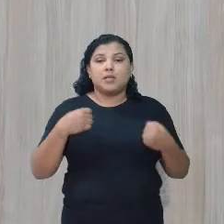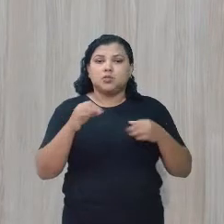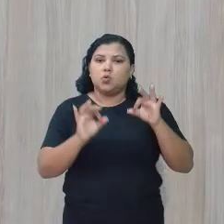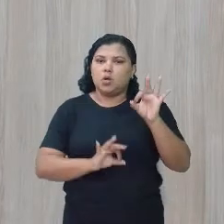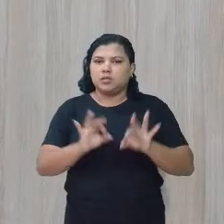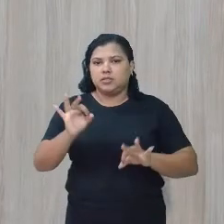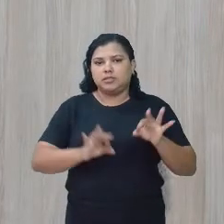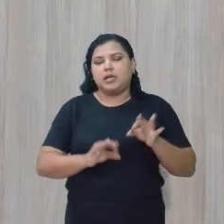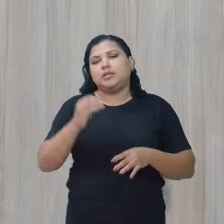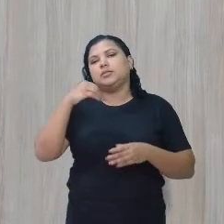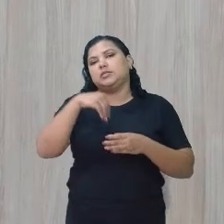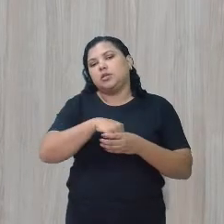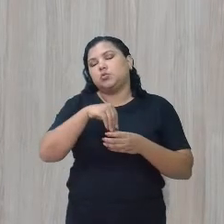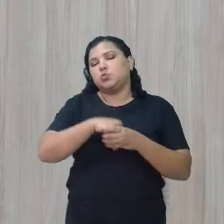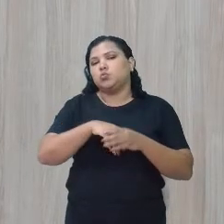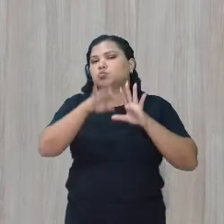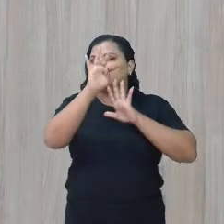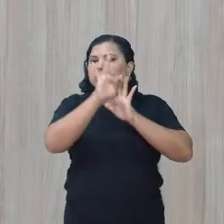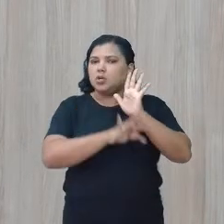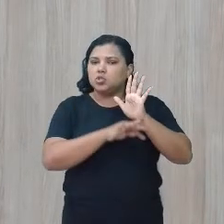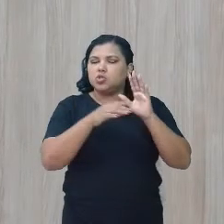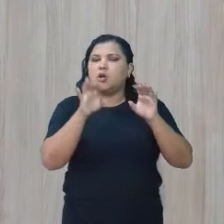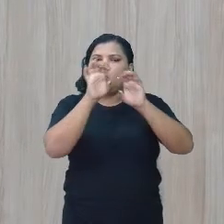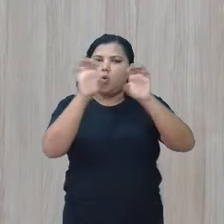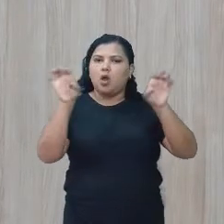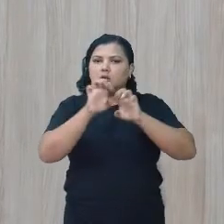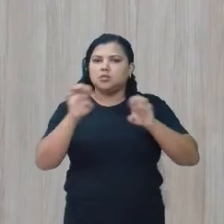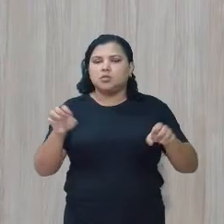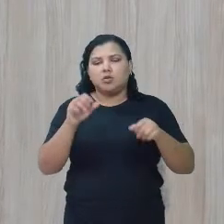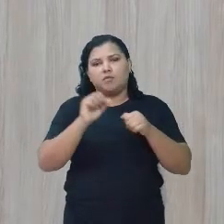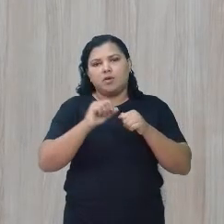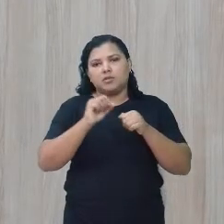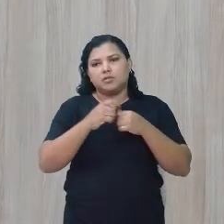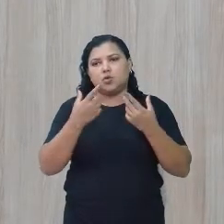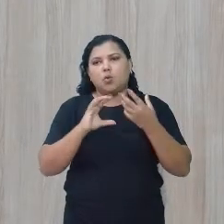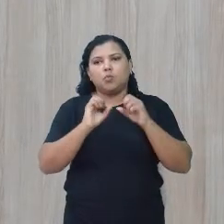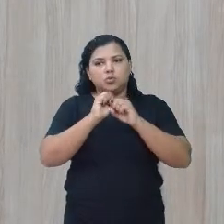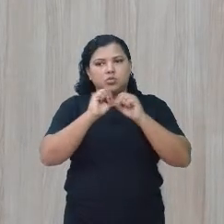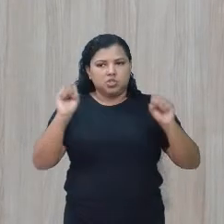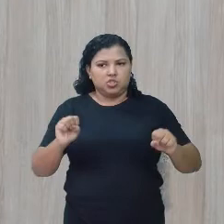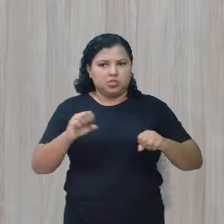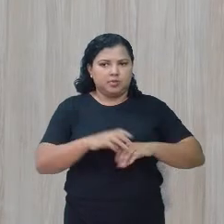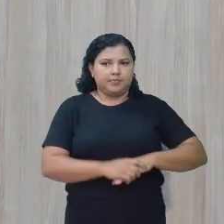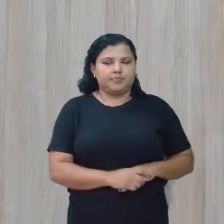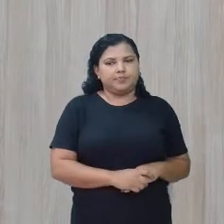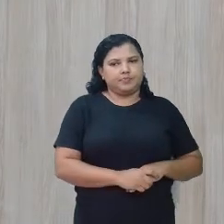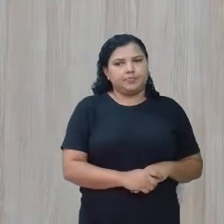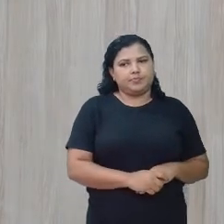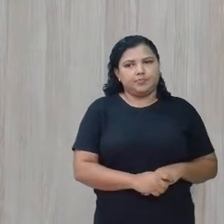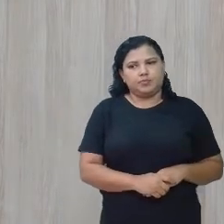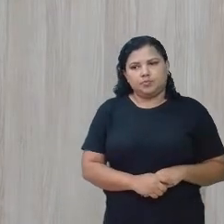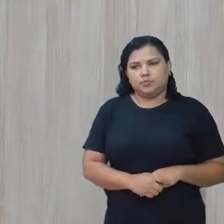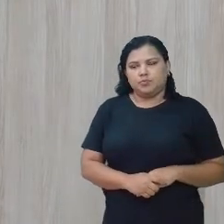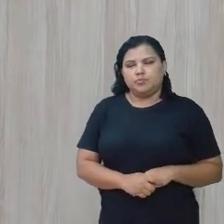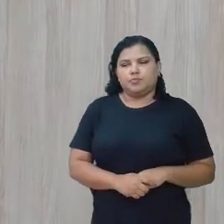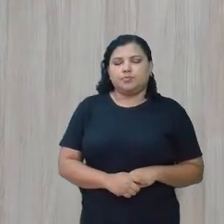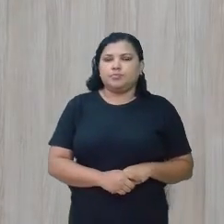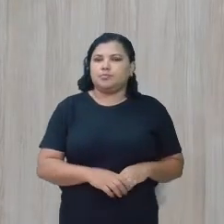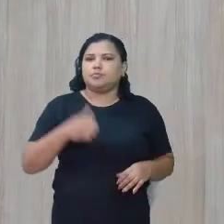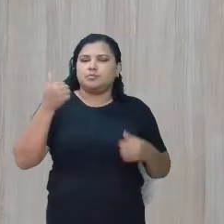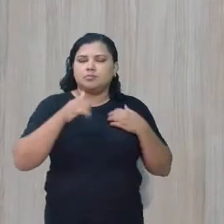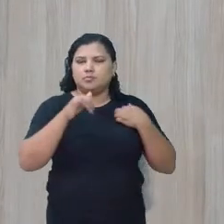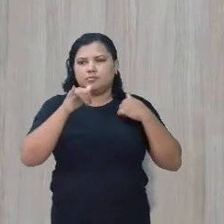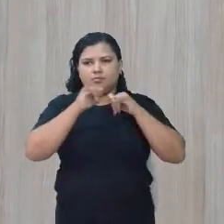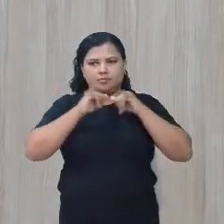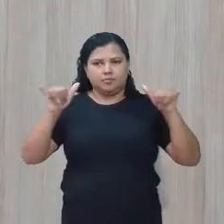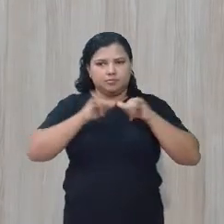montar as duas equações e aí resolver através do sistema, tá bom? Então, acompanha comigo. A primeira informação que ele disse